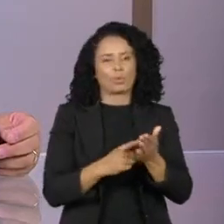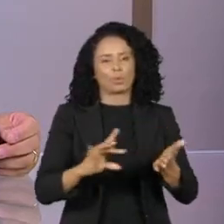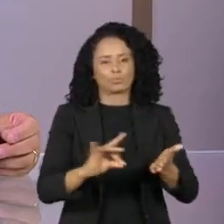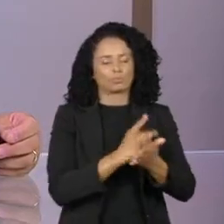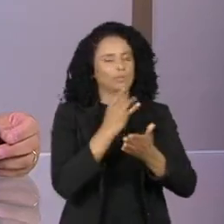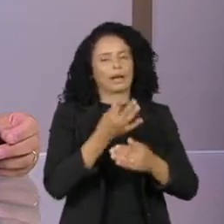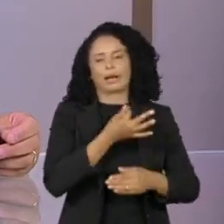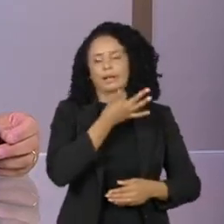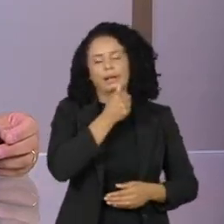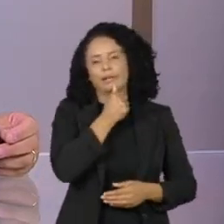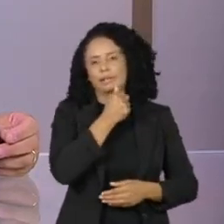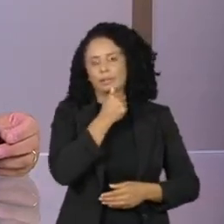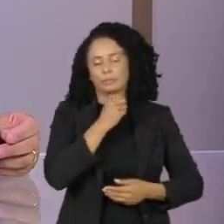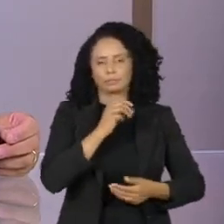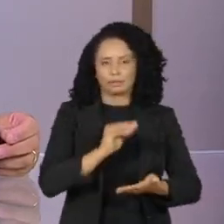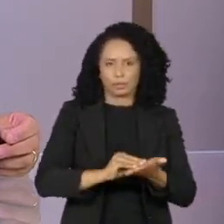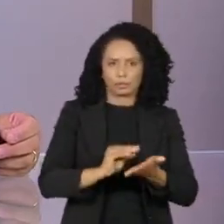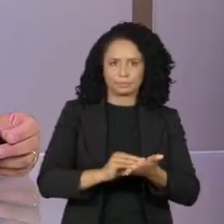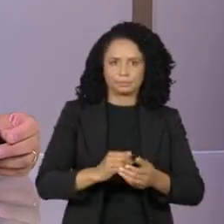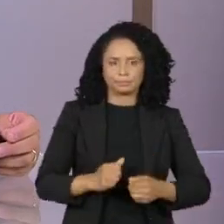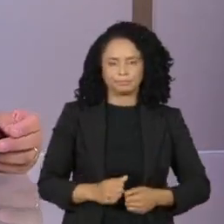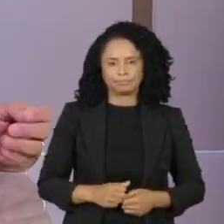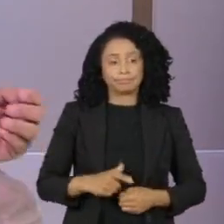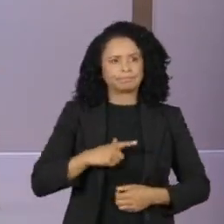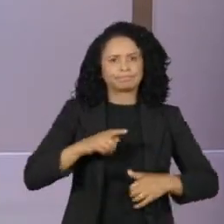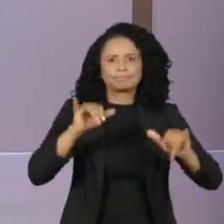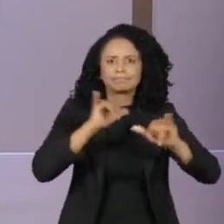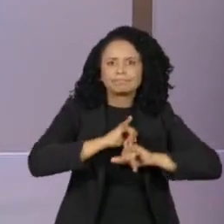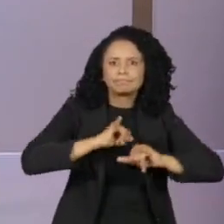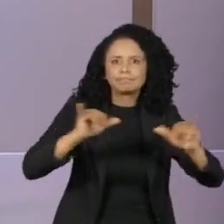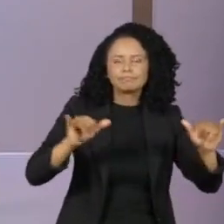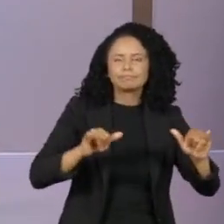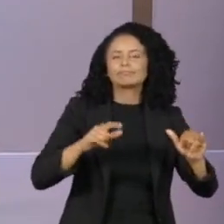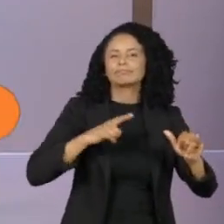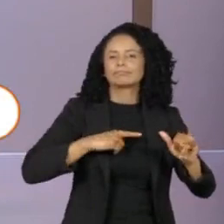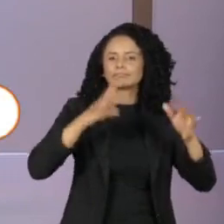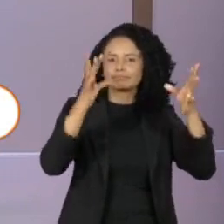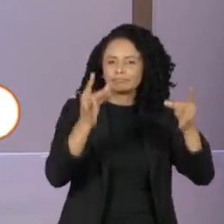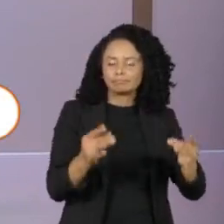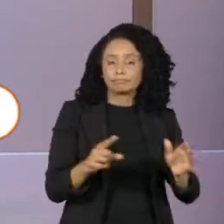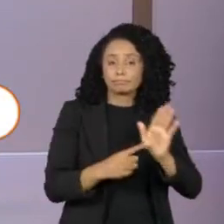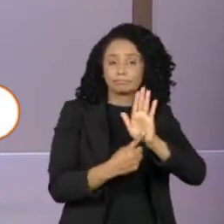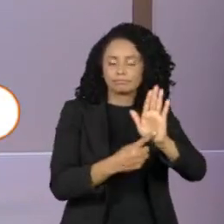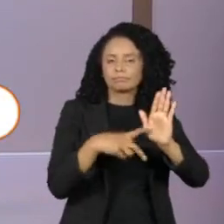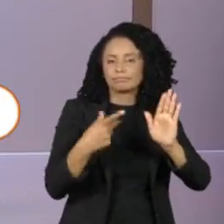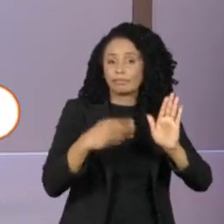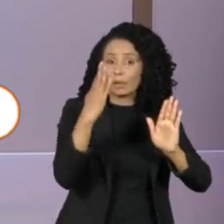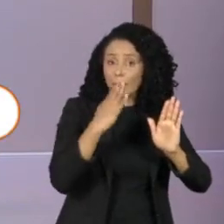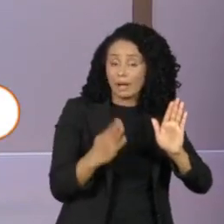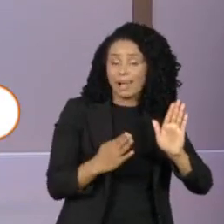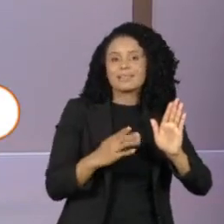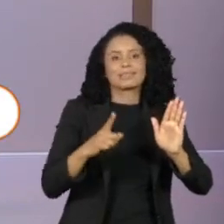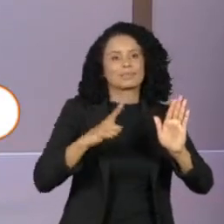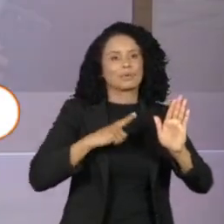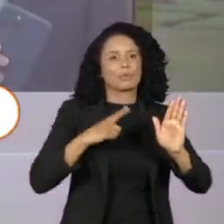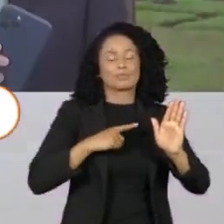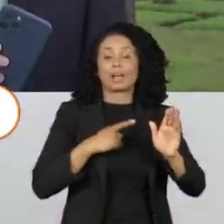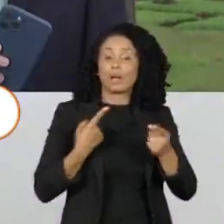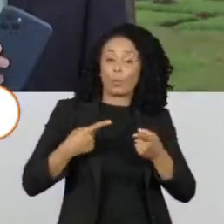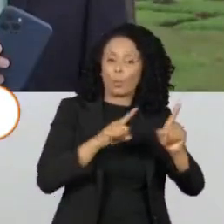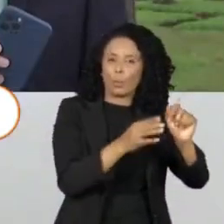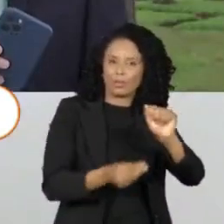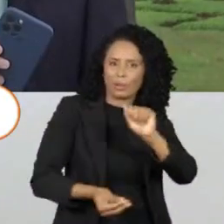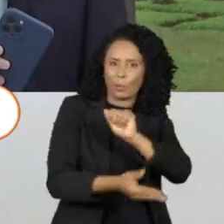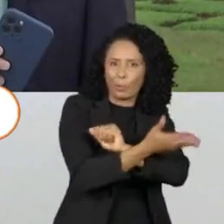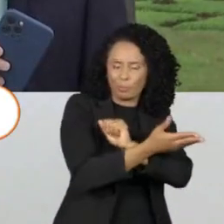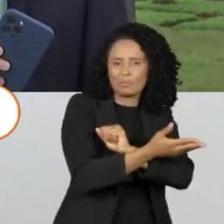Transparência Internacional acaba de divulgar um ranking que mostra que o Brasil caiu na avaliação de combate à corrupção.